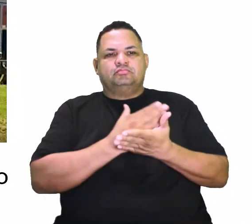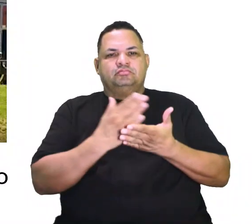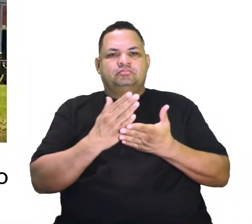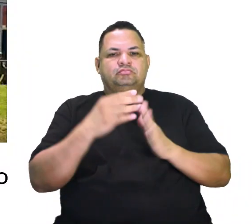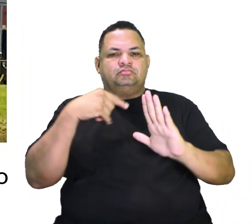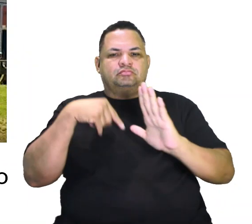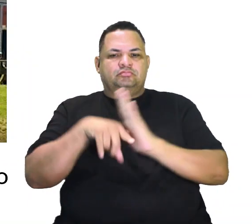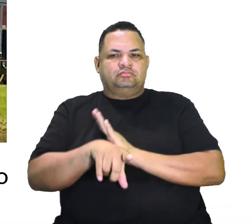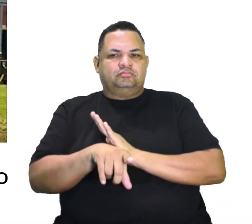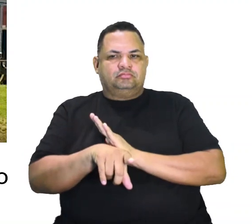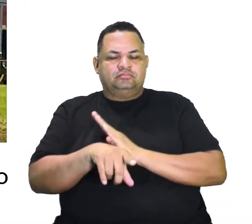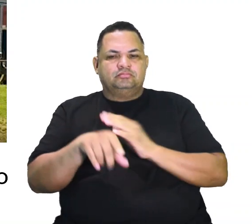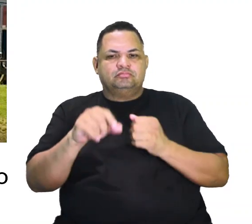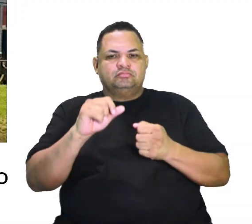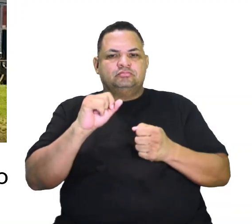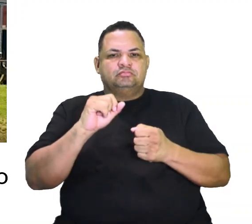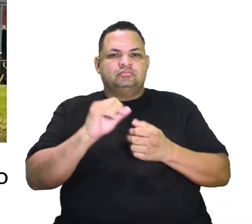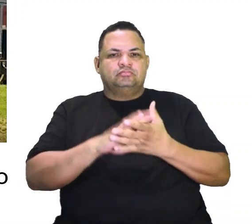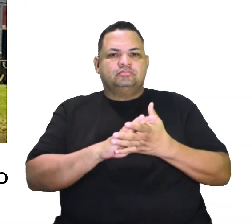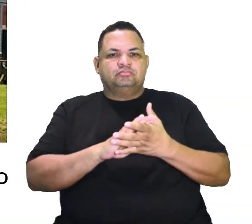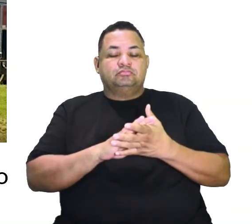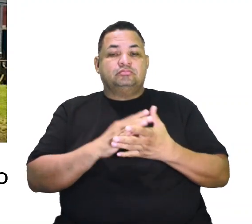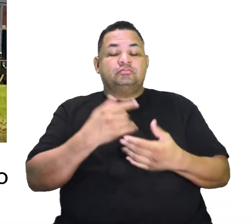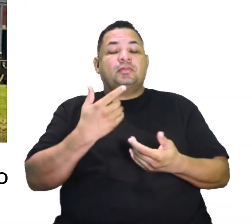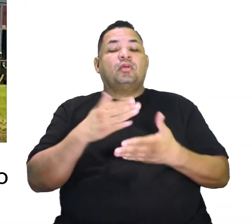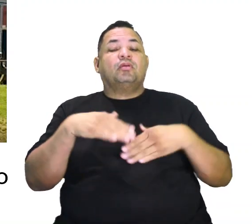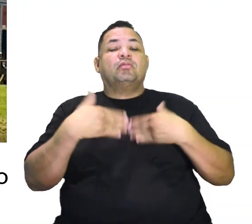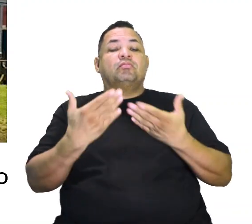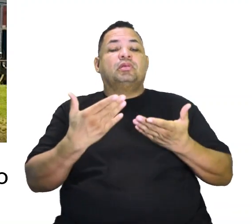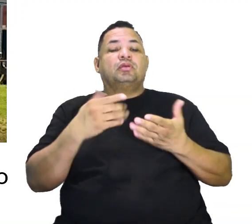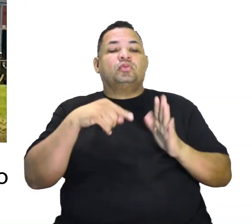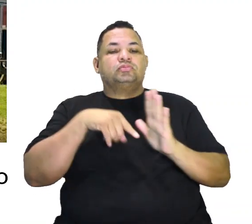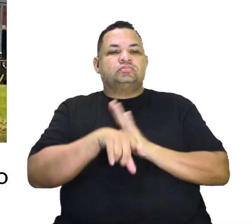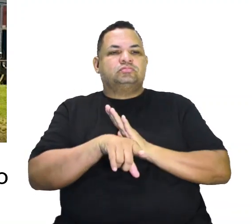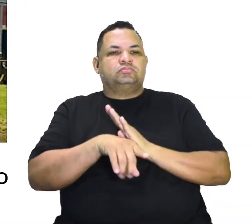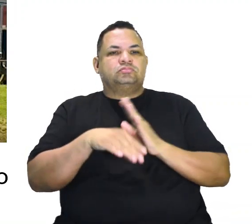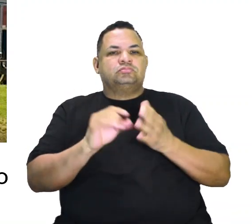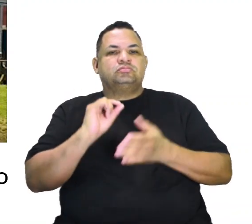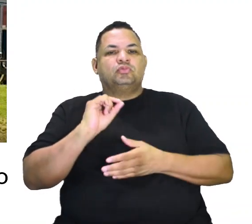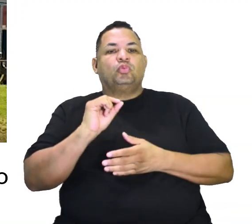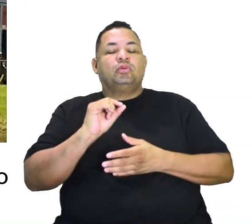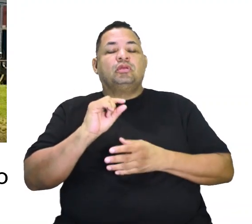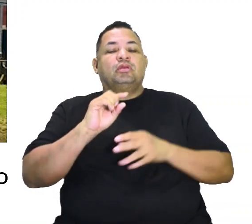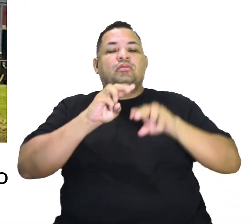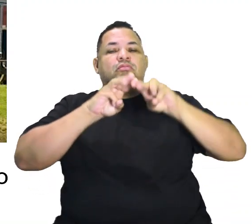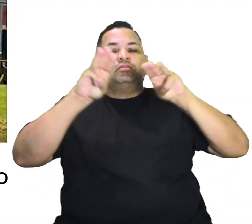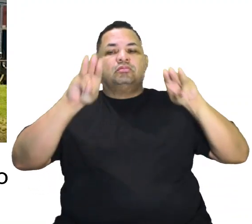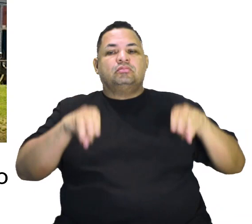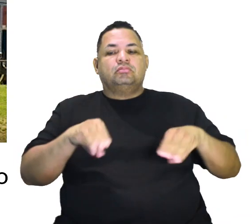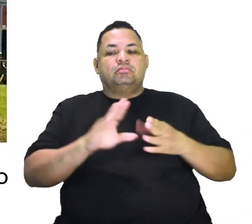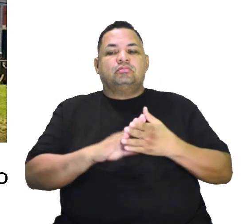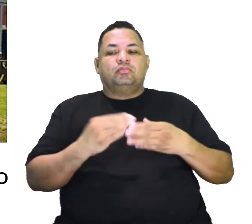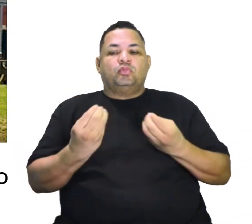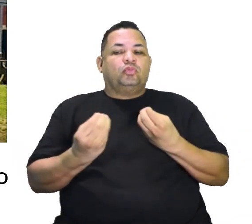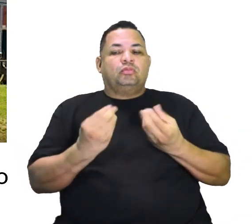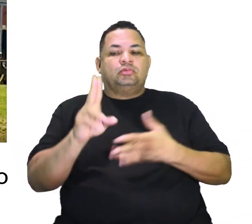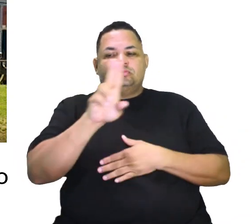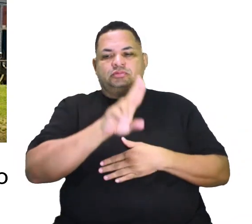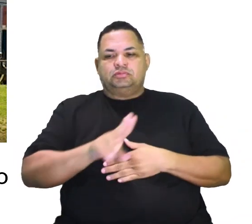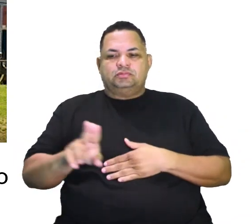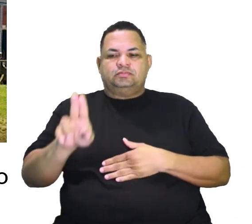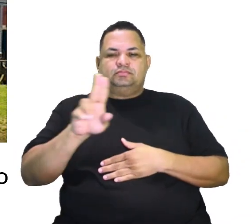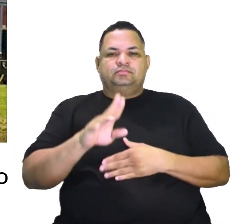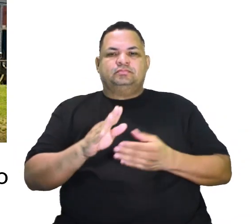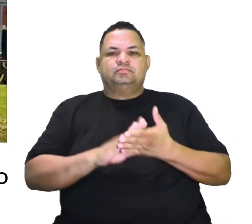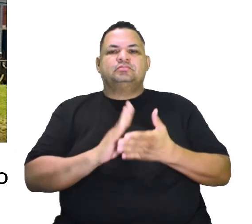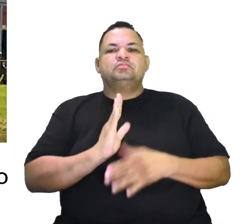uma enquete. Eu faço a seguinte pergunta para vocês. O que é um museu? Para que serve? Você